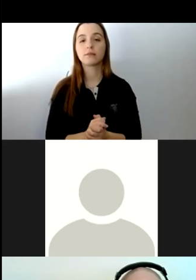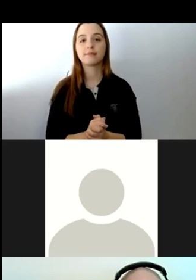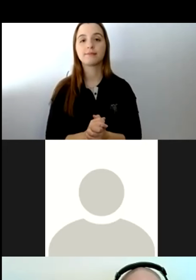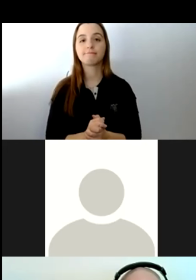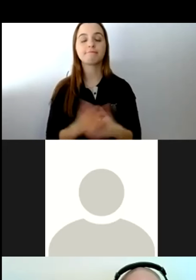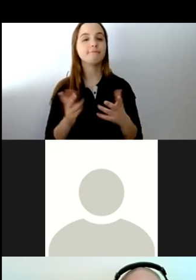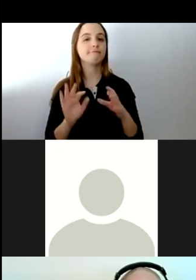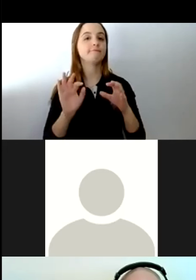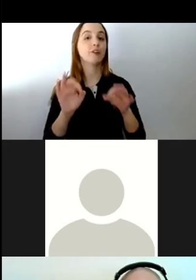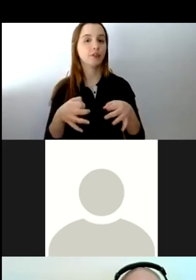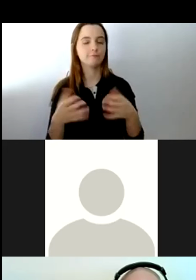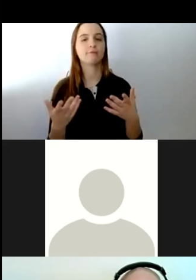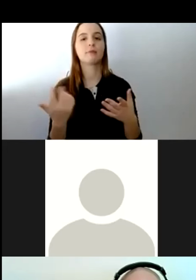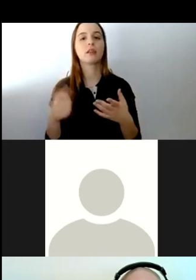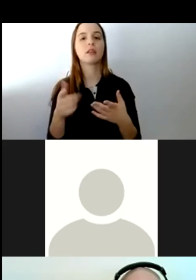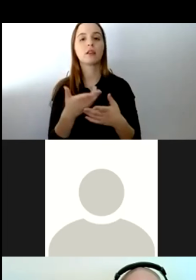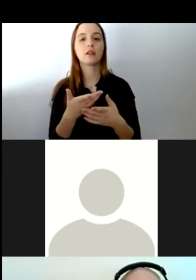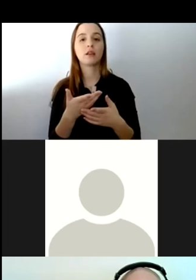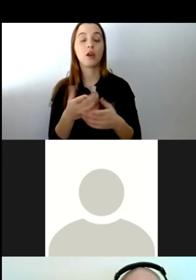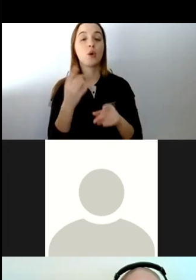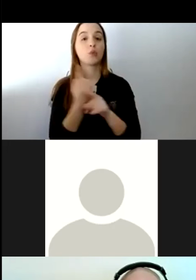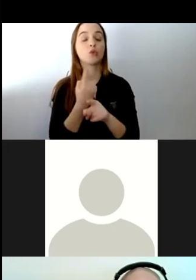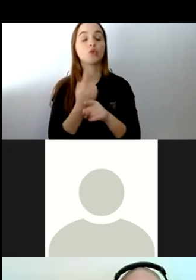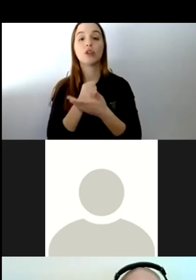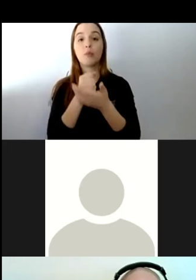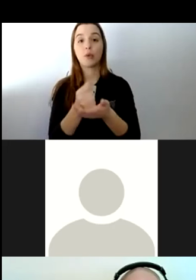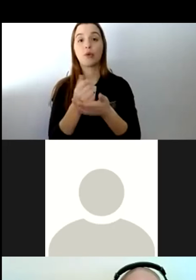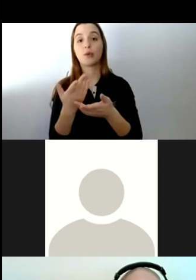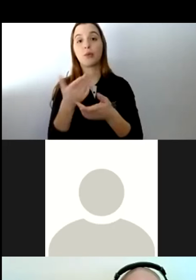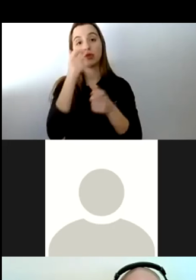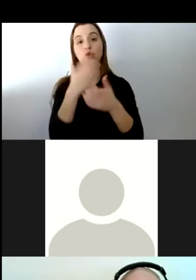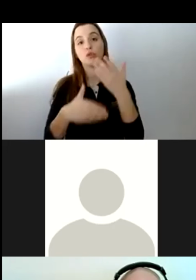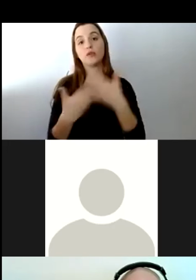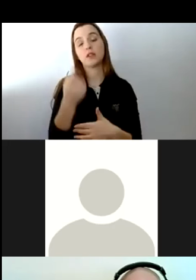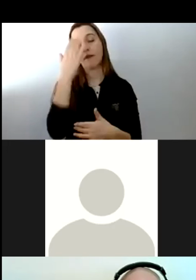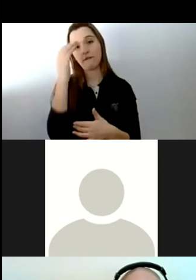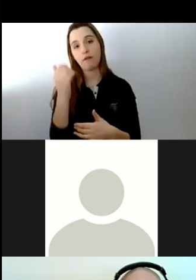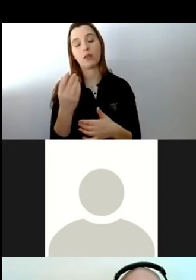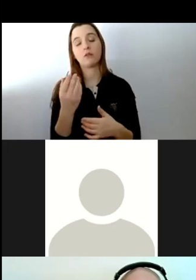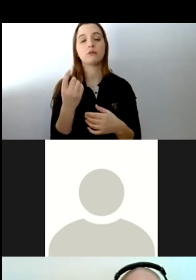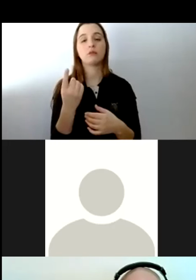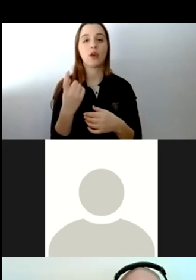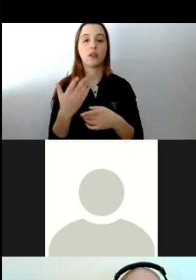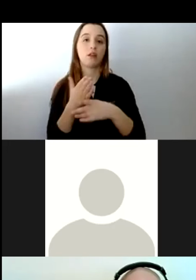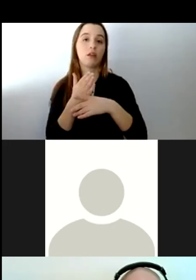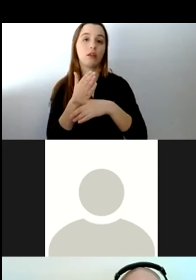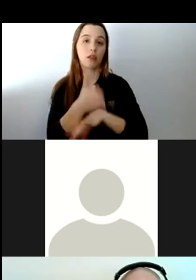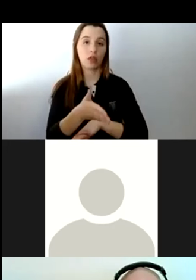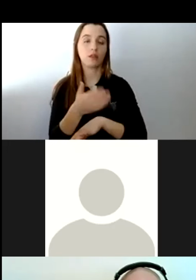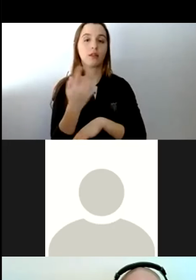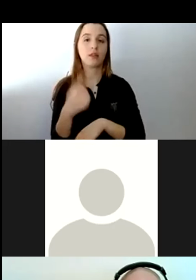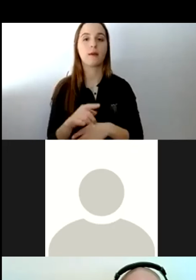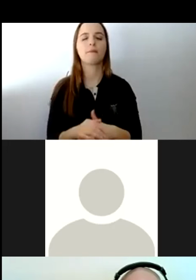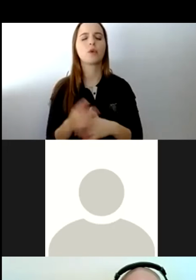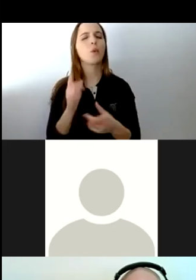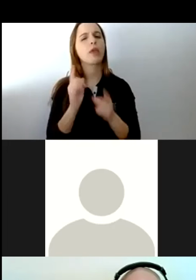Por fim, temos o acesso a produtos de apoio para pessoas com deficiência ou incapacidade. O que é um produto de